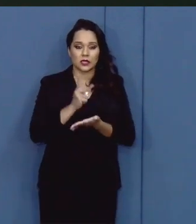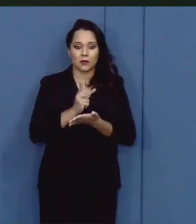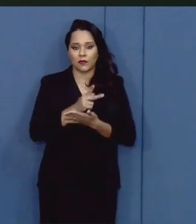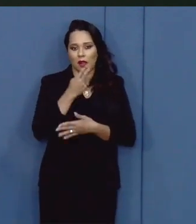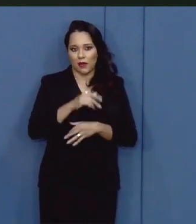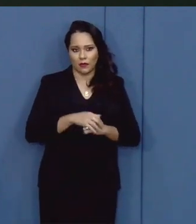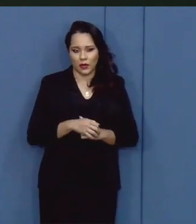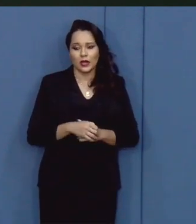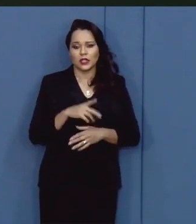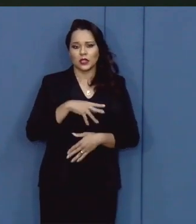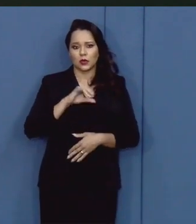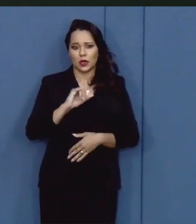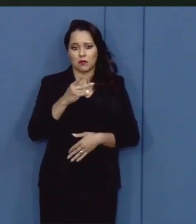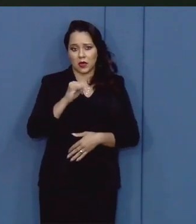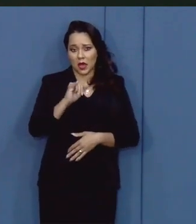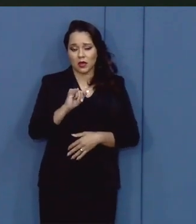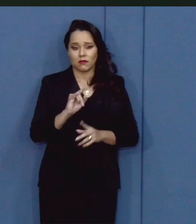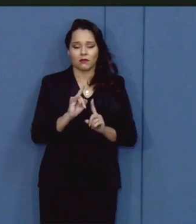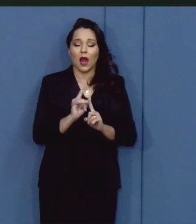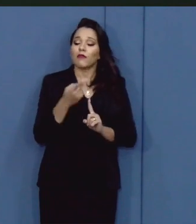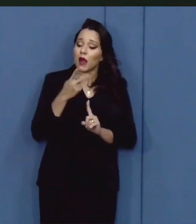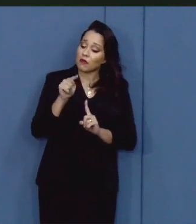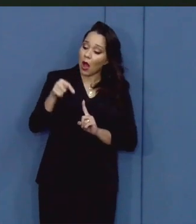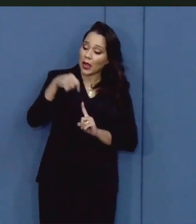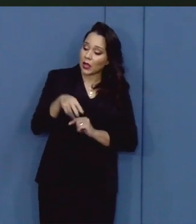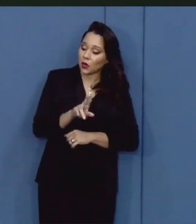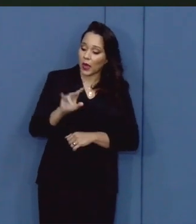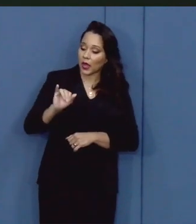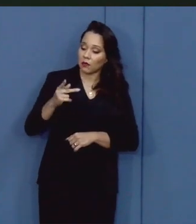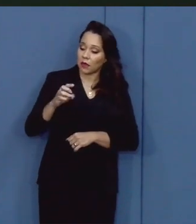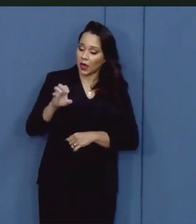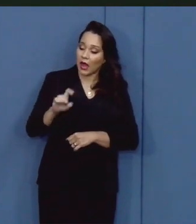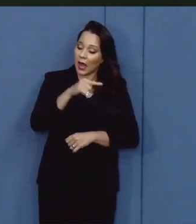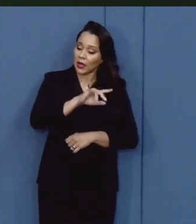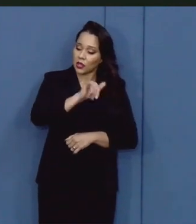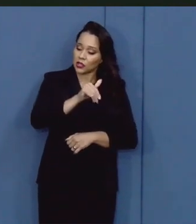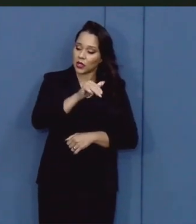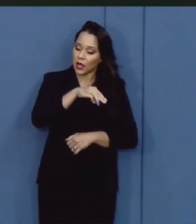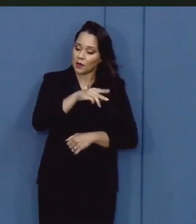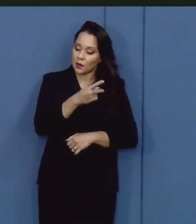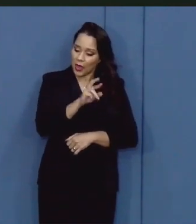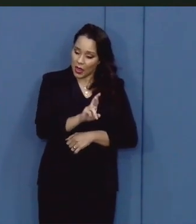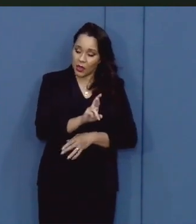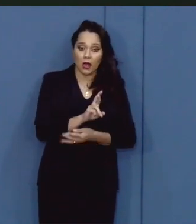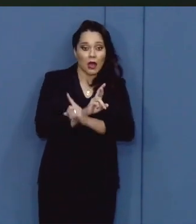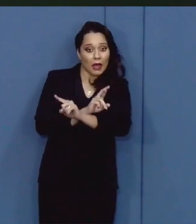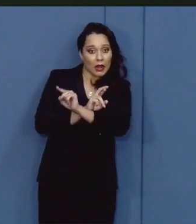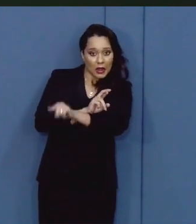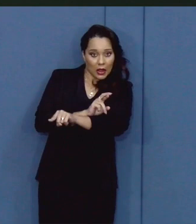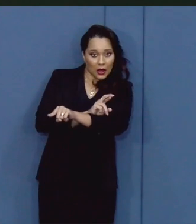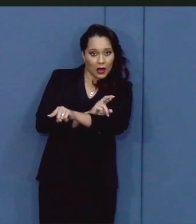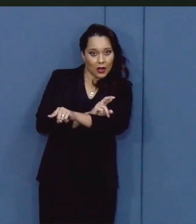falava, vinha o cara do EPA, Michael, aqui não é EPA, aqui é JMPR. Então, por mais que ele estava